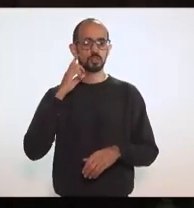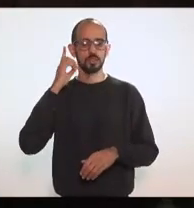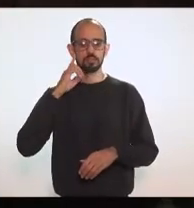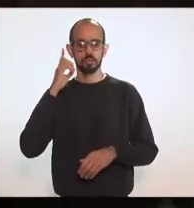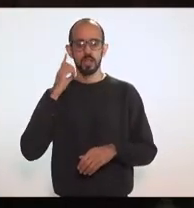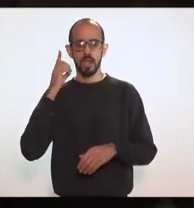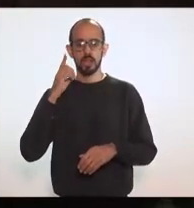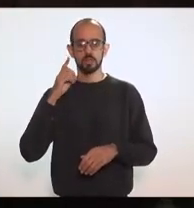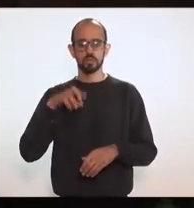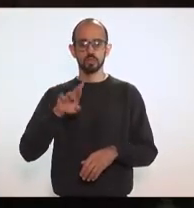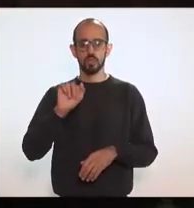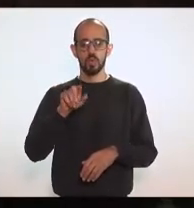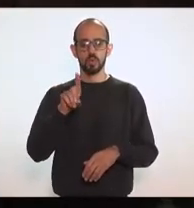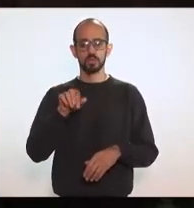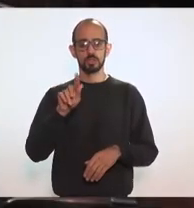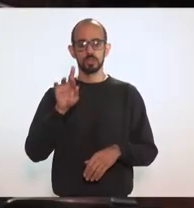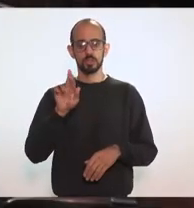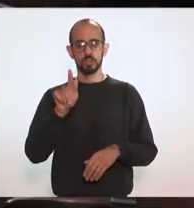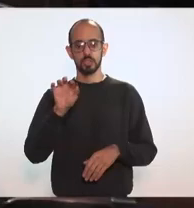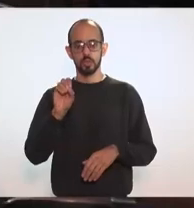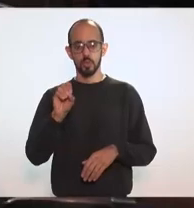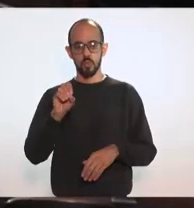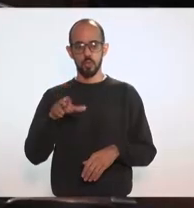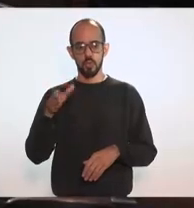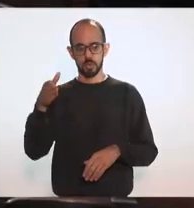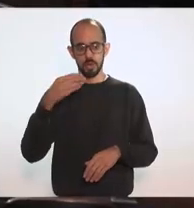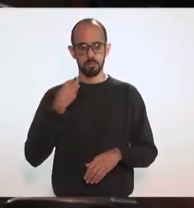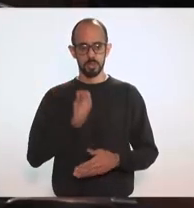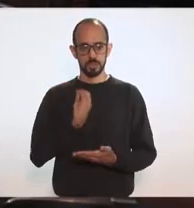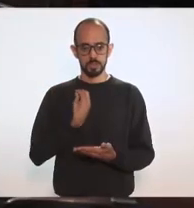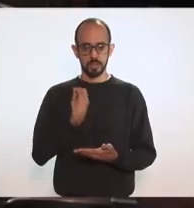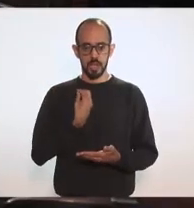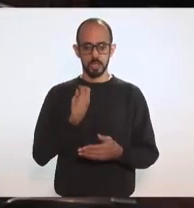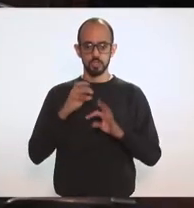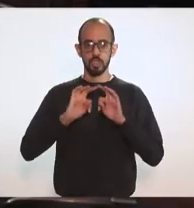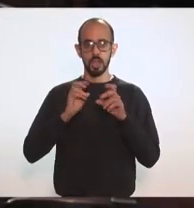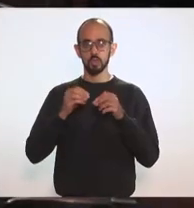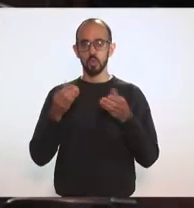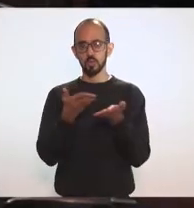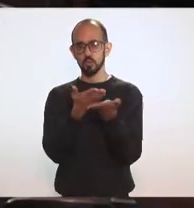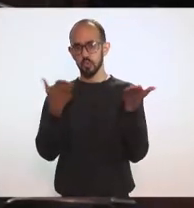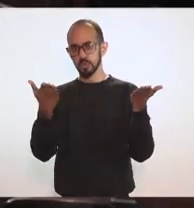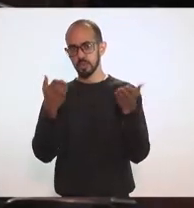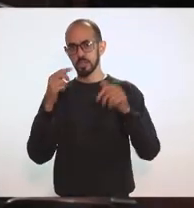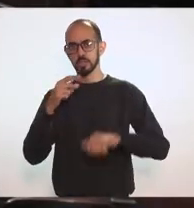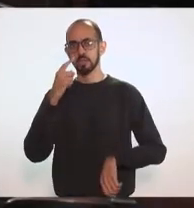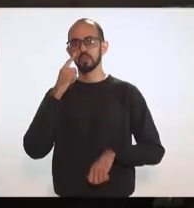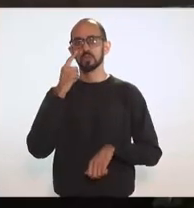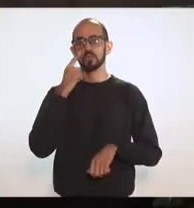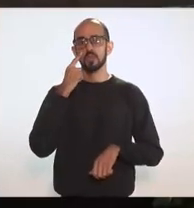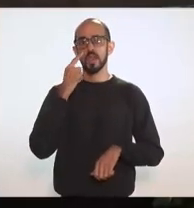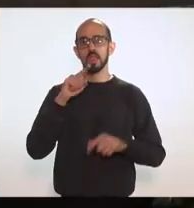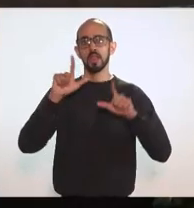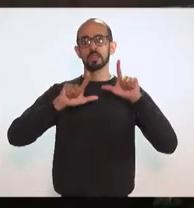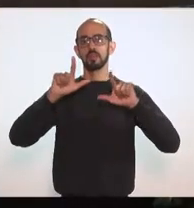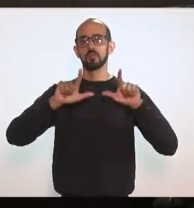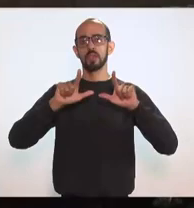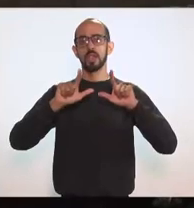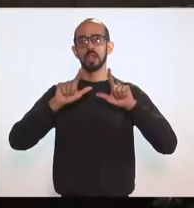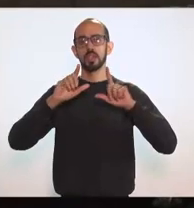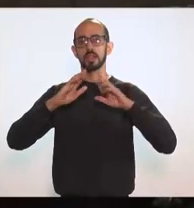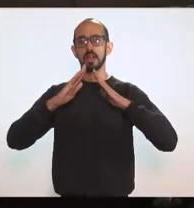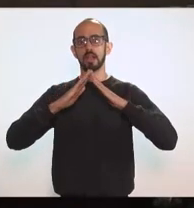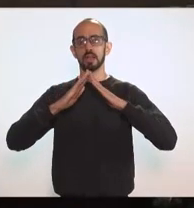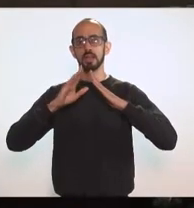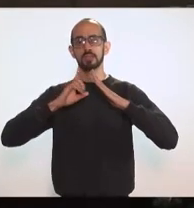aqui presente no plenário, Barbosa Lima Sobrinho, cidadãs e cidadãos que nos assistem pela TV Alerj, nos seguem pelas